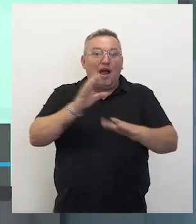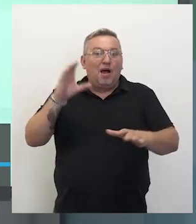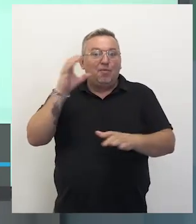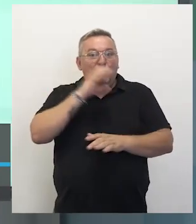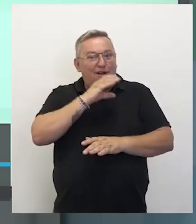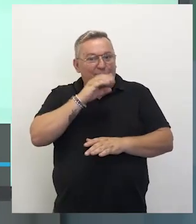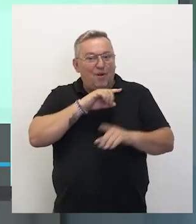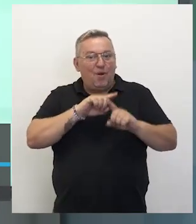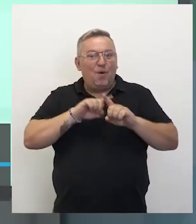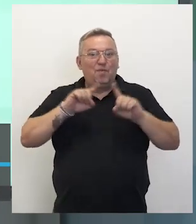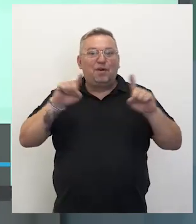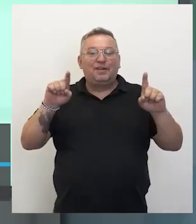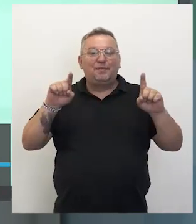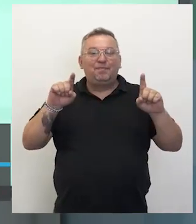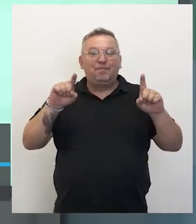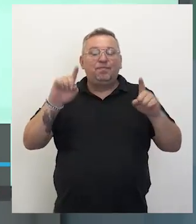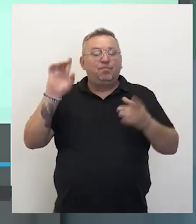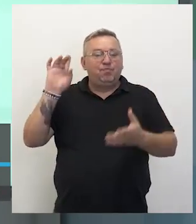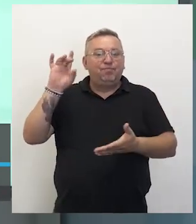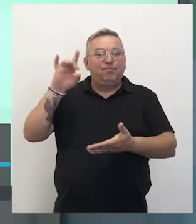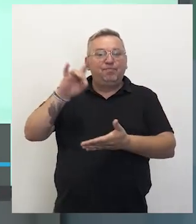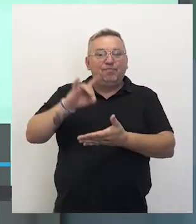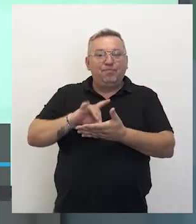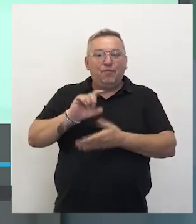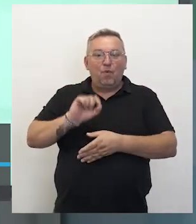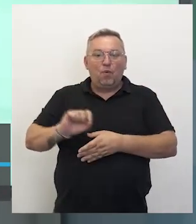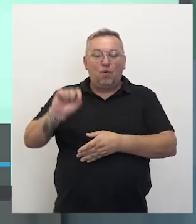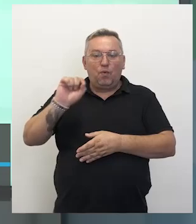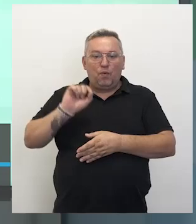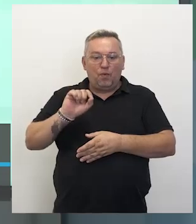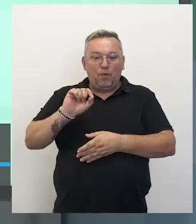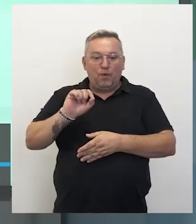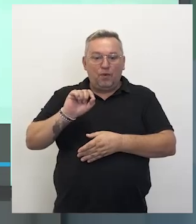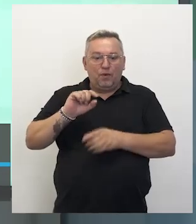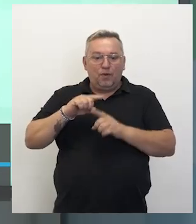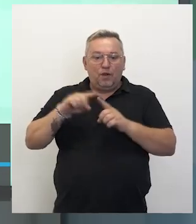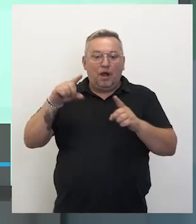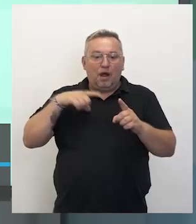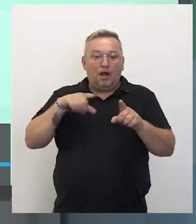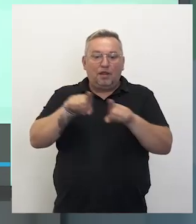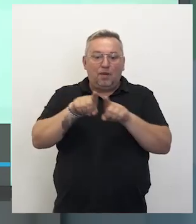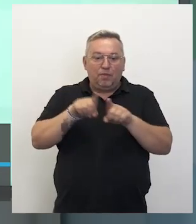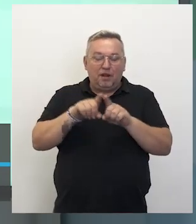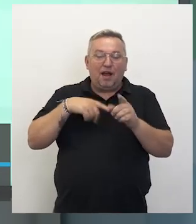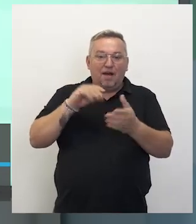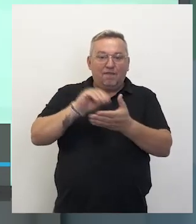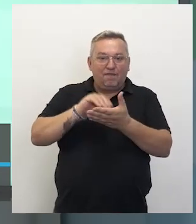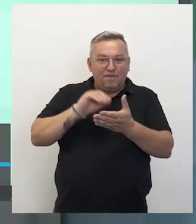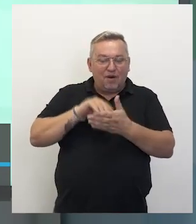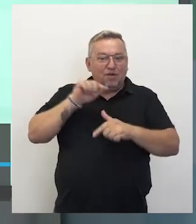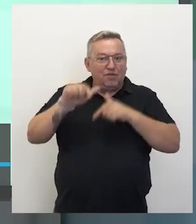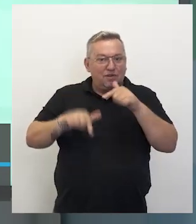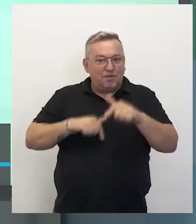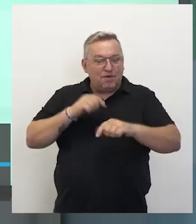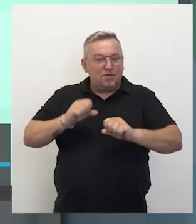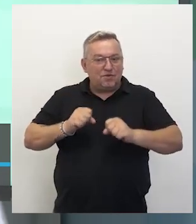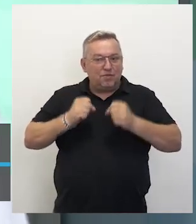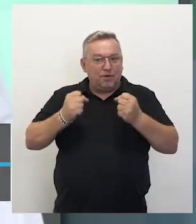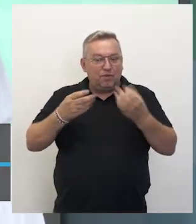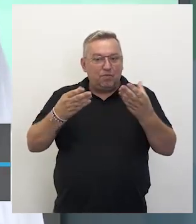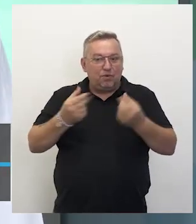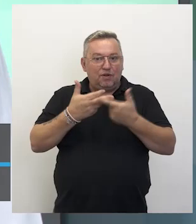enfim, de fato, né, graças à conivência, incompetência, etc. e tal, muitas coisas